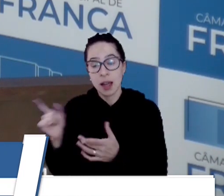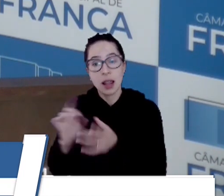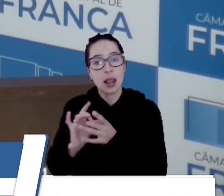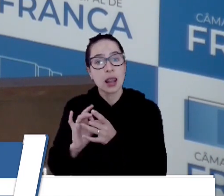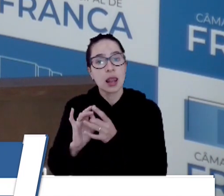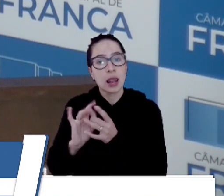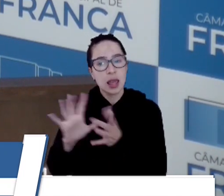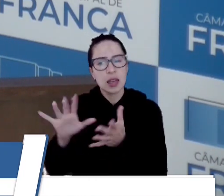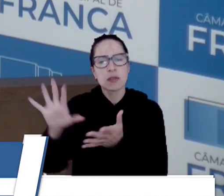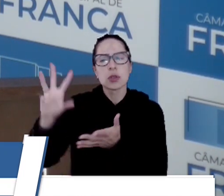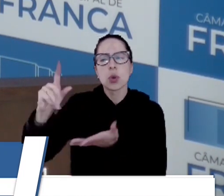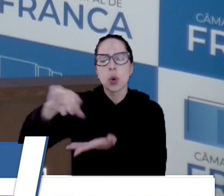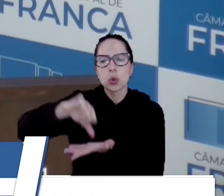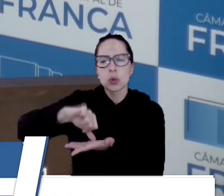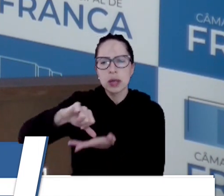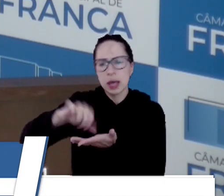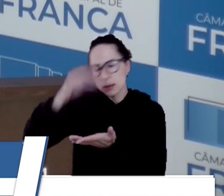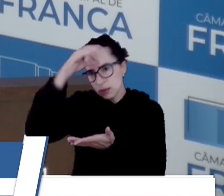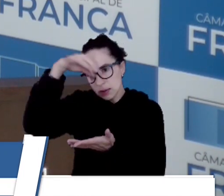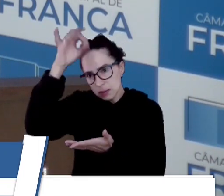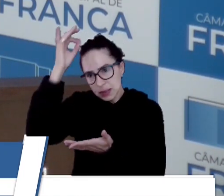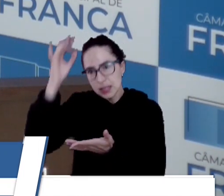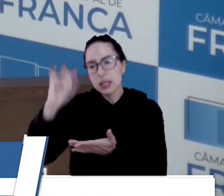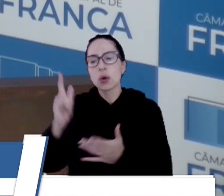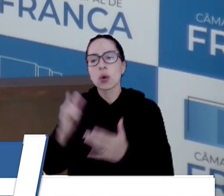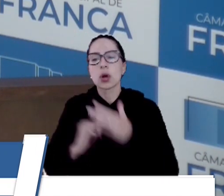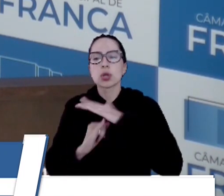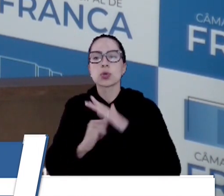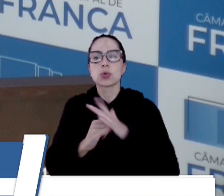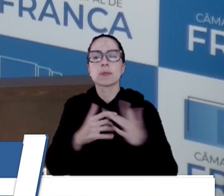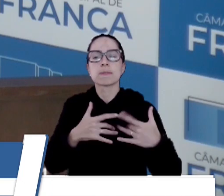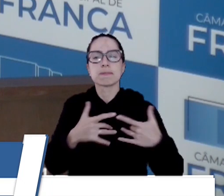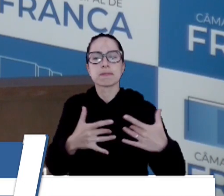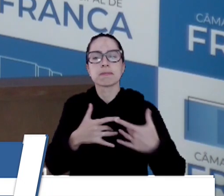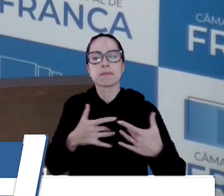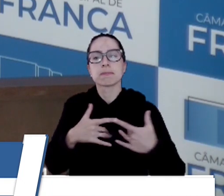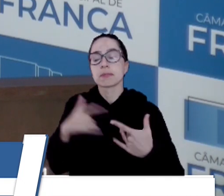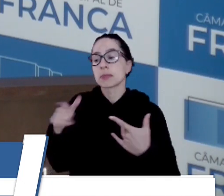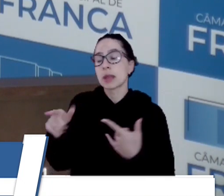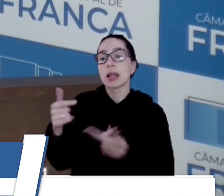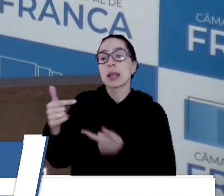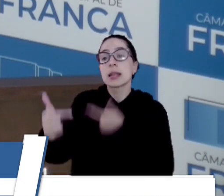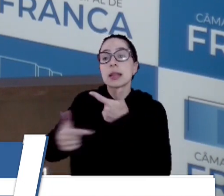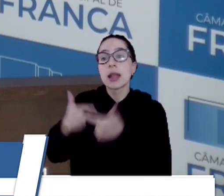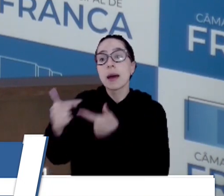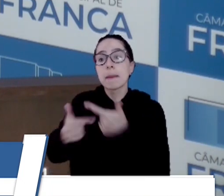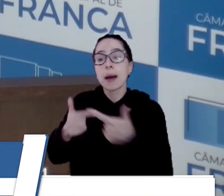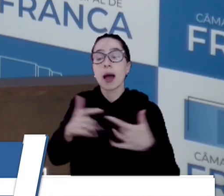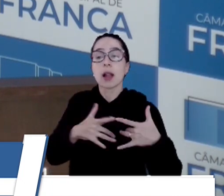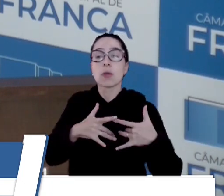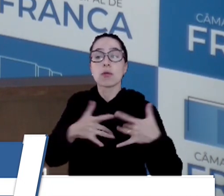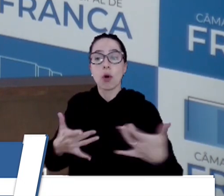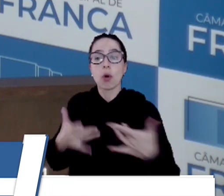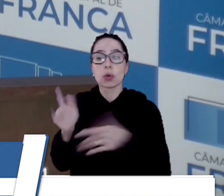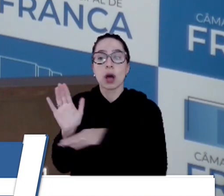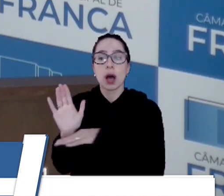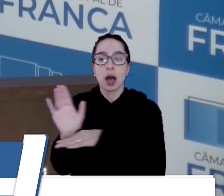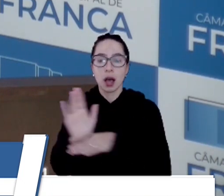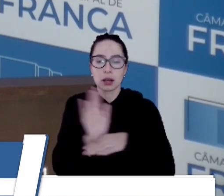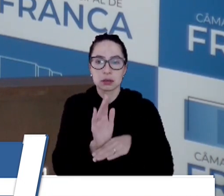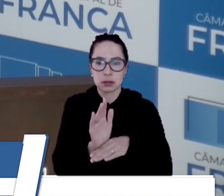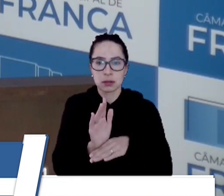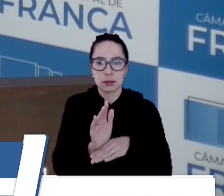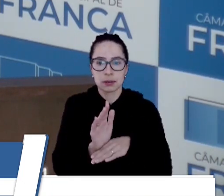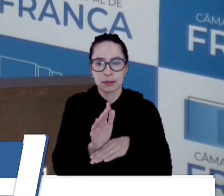centros espíritas e instituições filantrópicas que tenham móvel de fazer trabalhos filantrópicos. Então nós